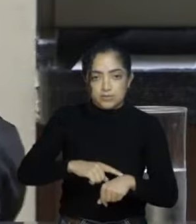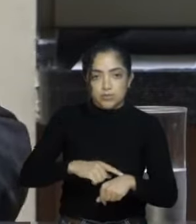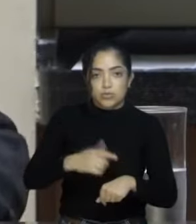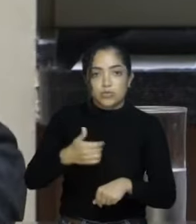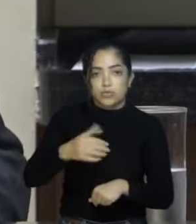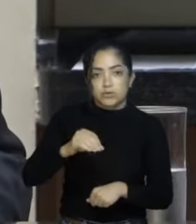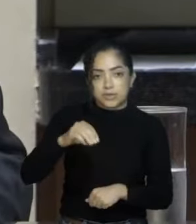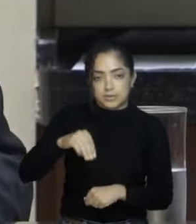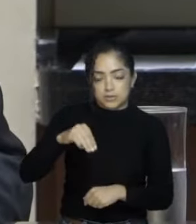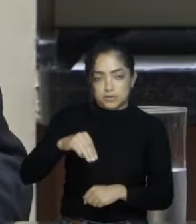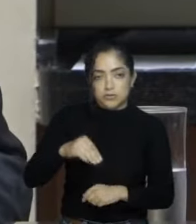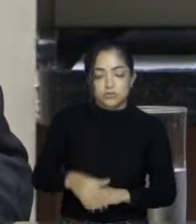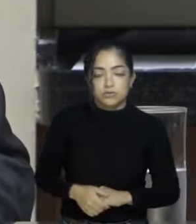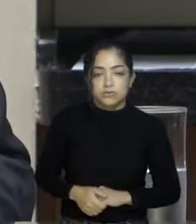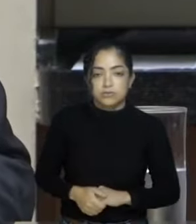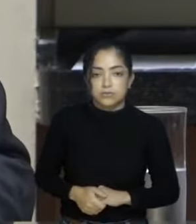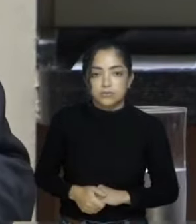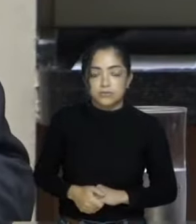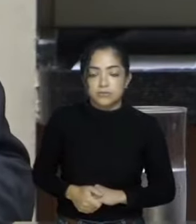10 minutos